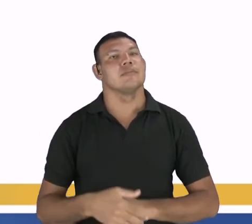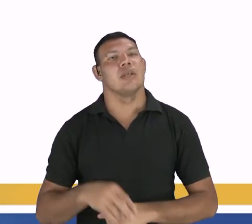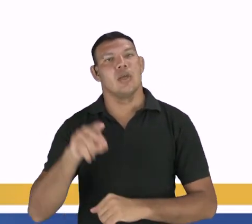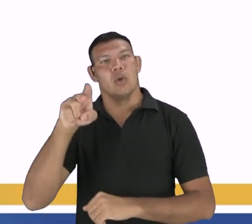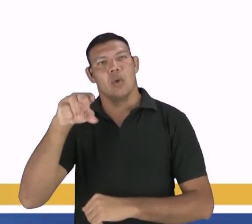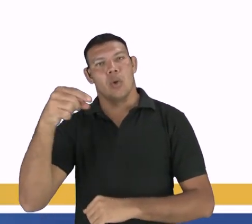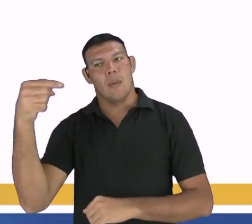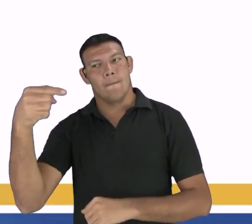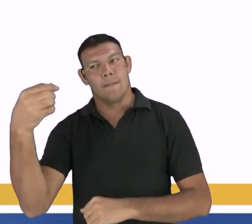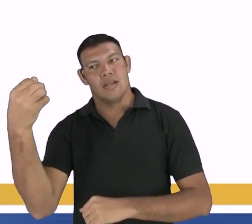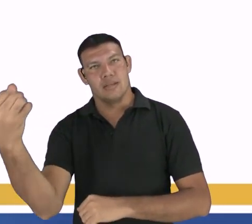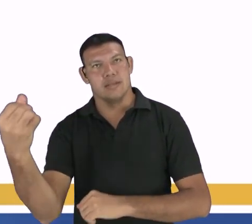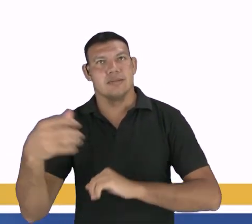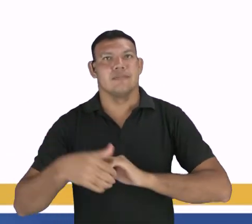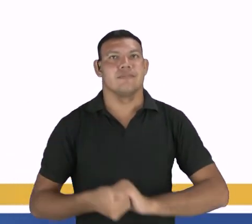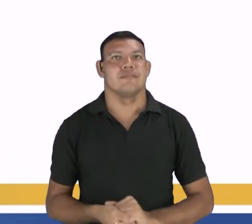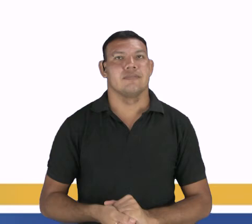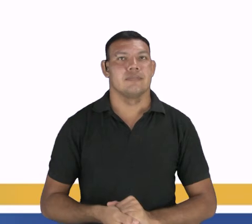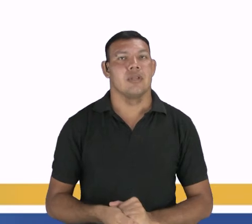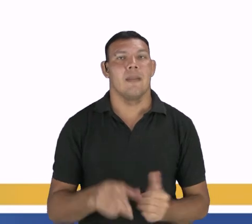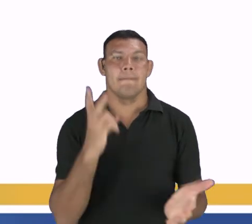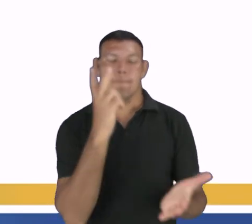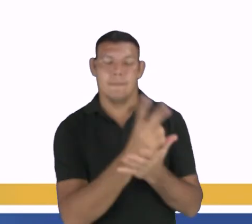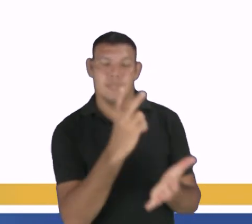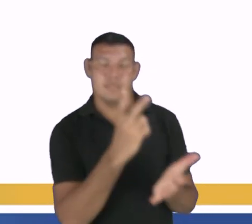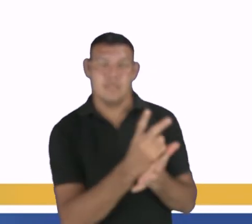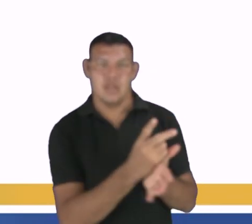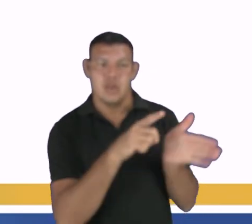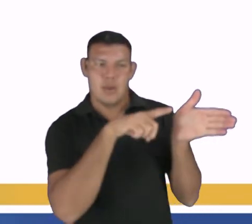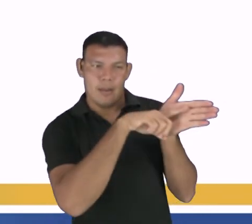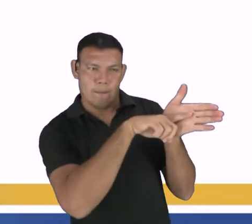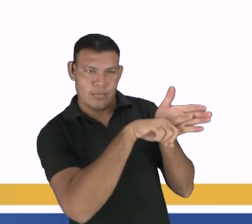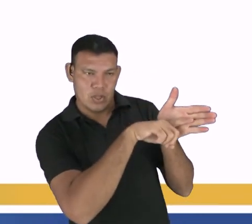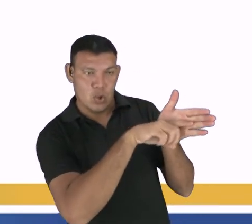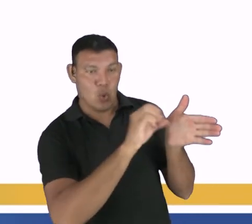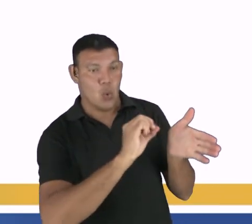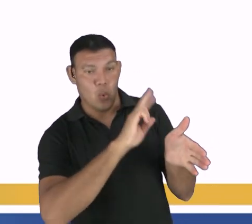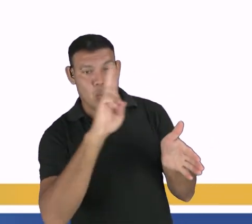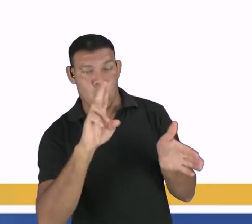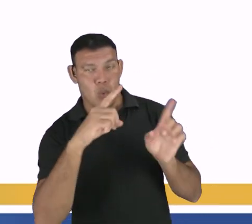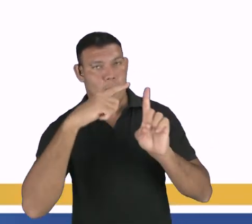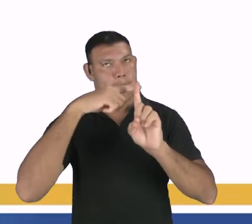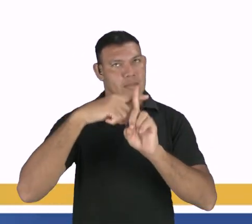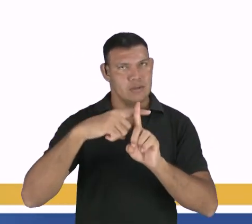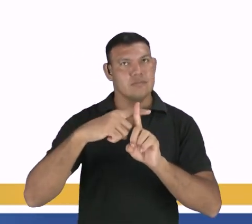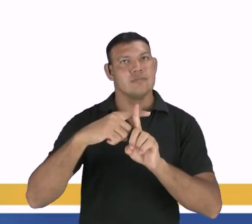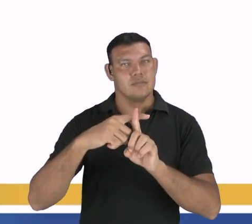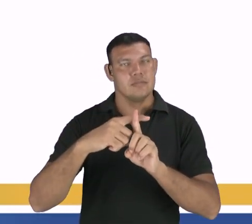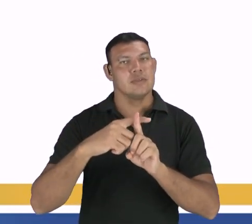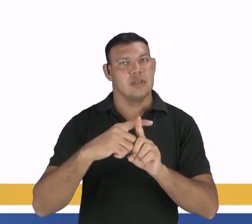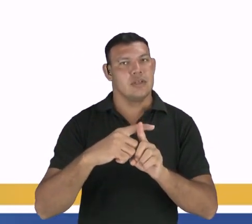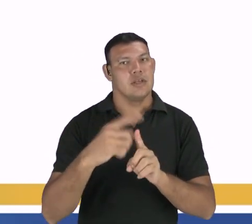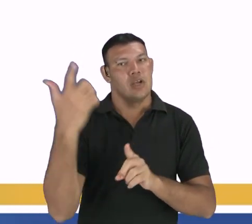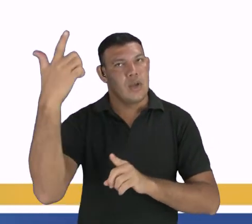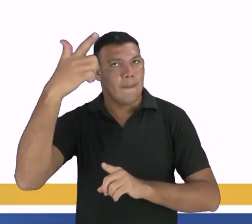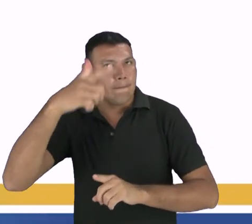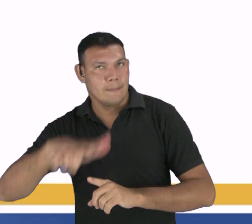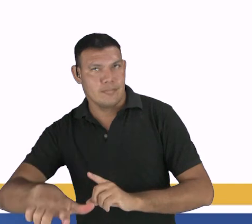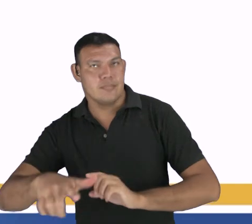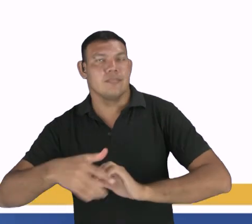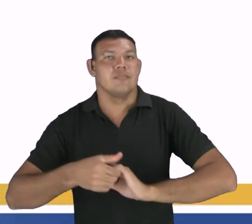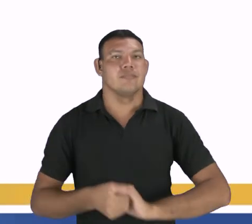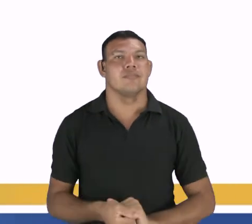o mesmo sinal. Então, quando isso acontece, nós adicionamos os módulos desses